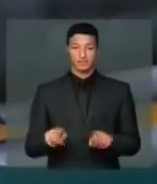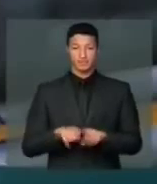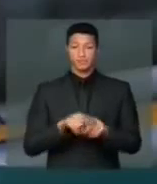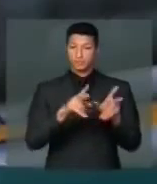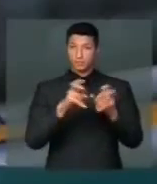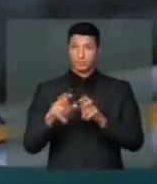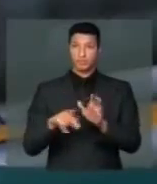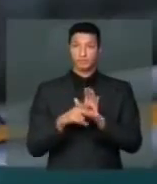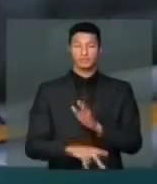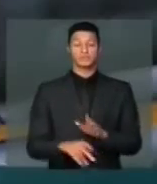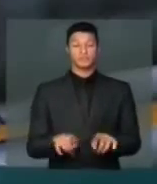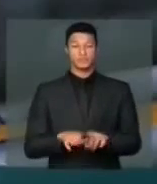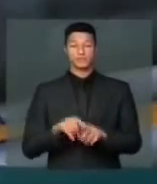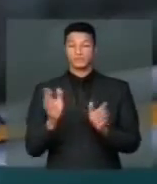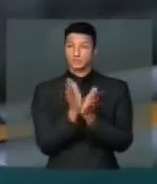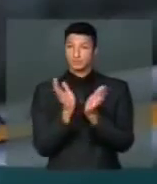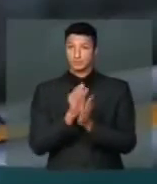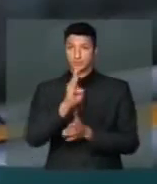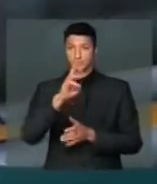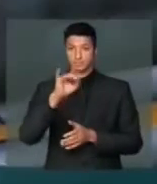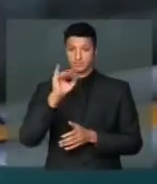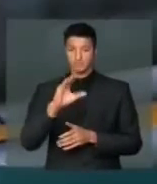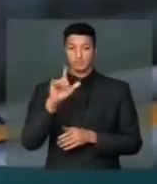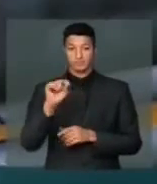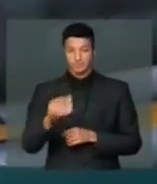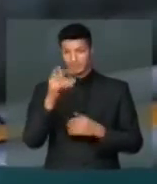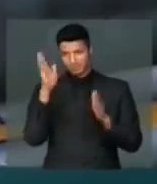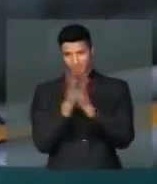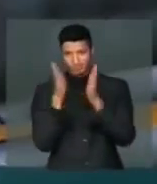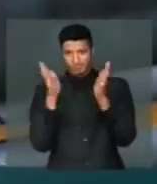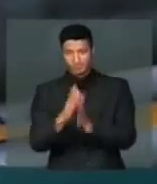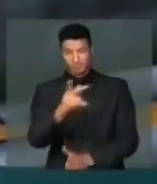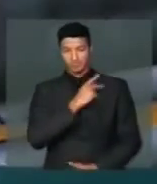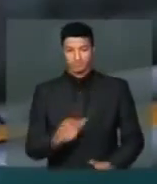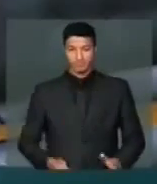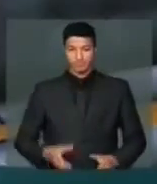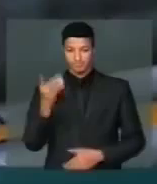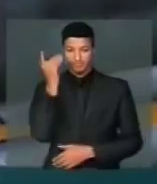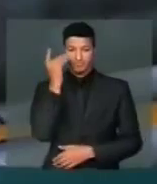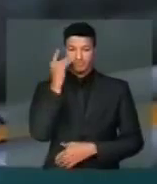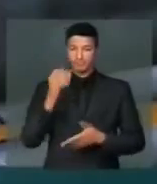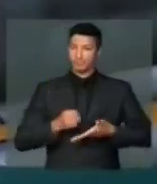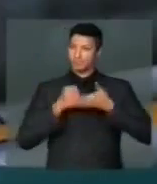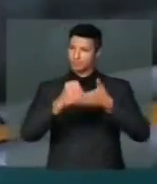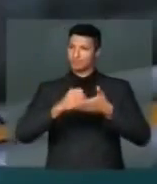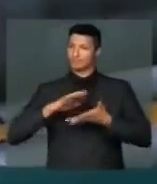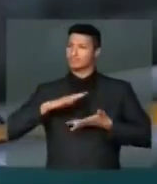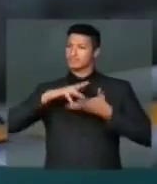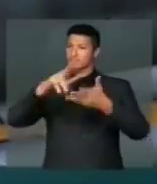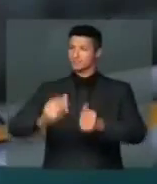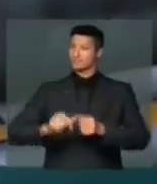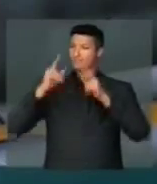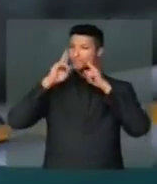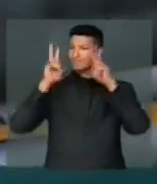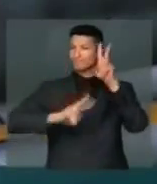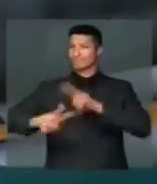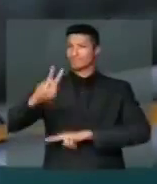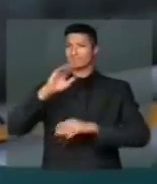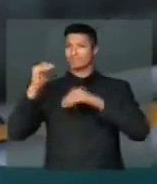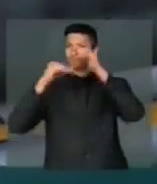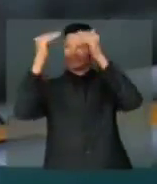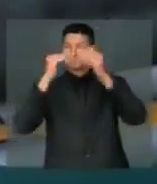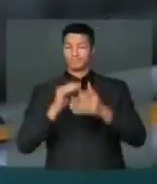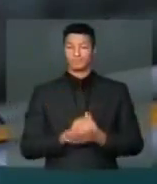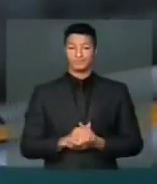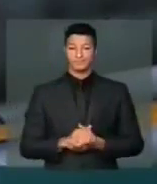perspectiva do grupo dos brics era isso parabéns à presidente dilma que levou ao mundo perspectiva de desenvolvimento